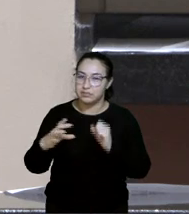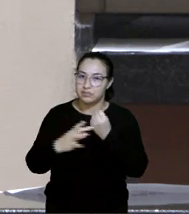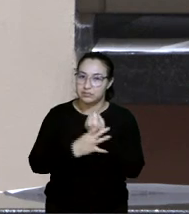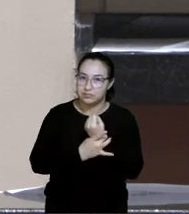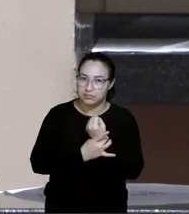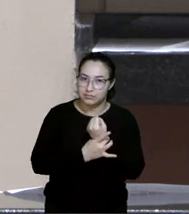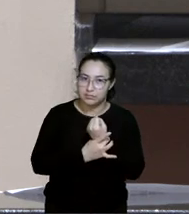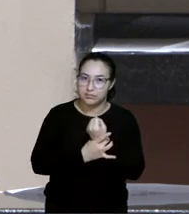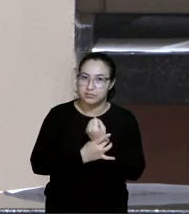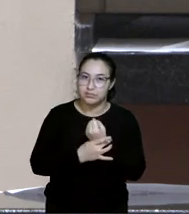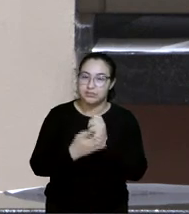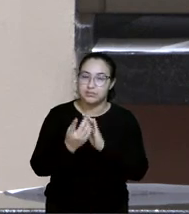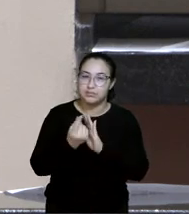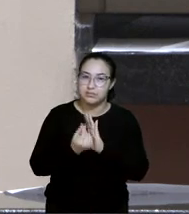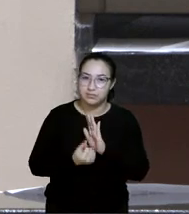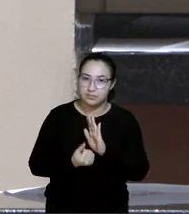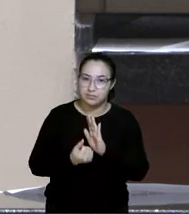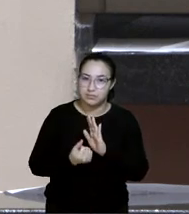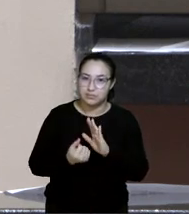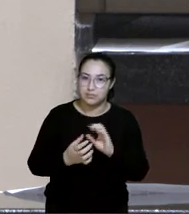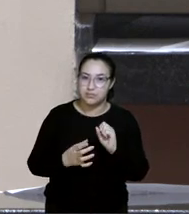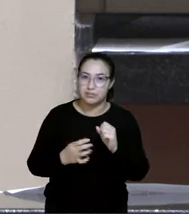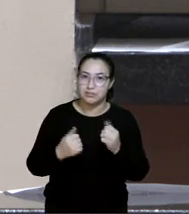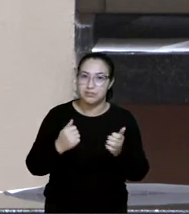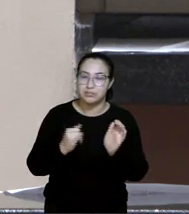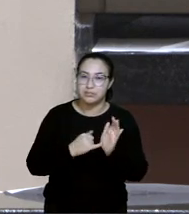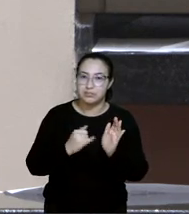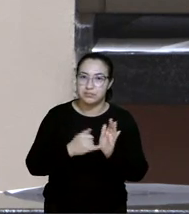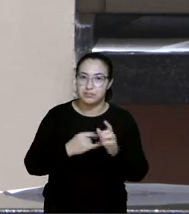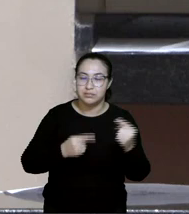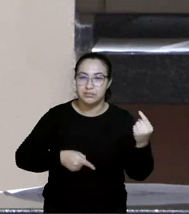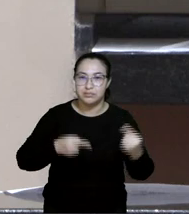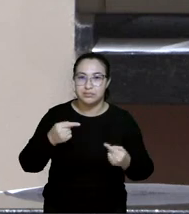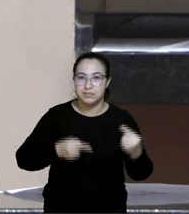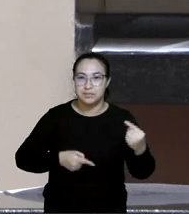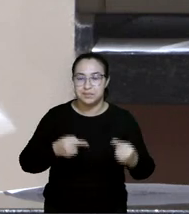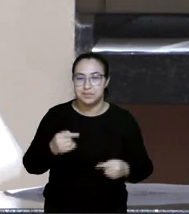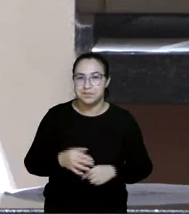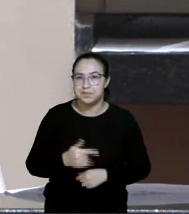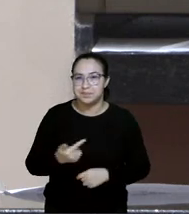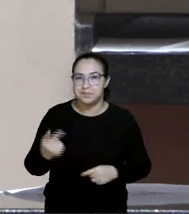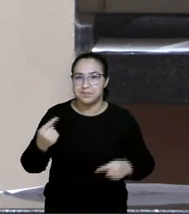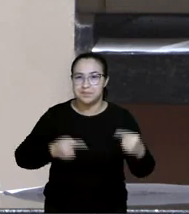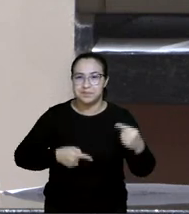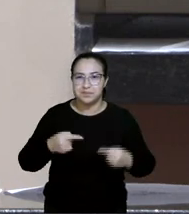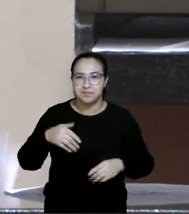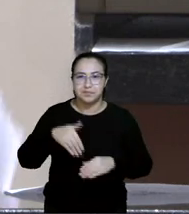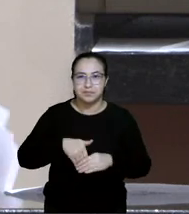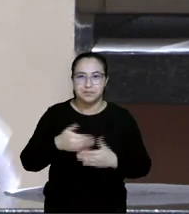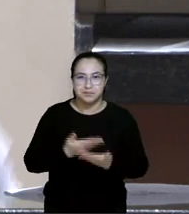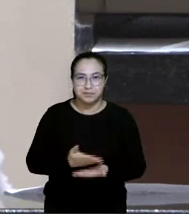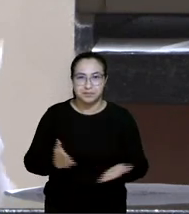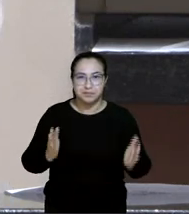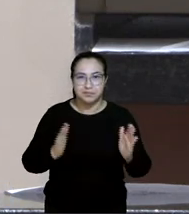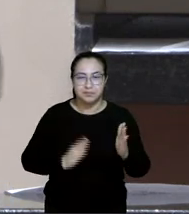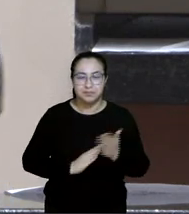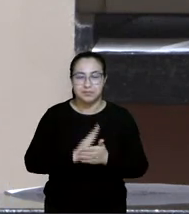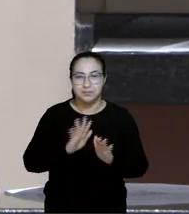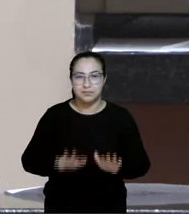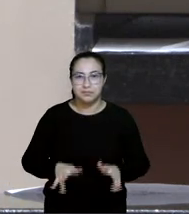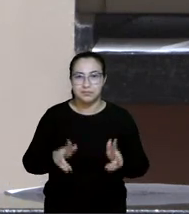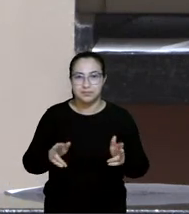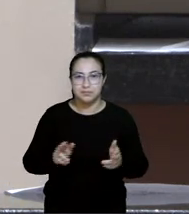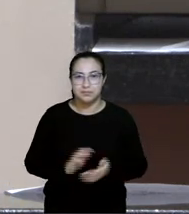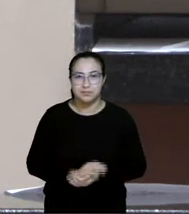Comissão de Finanças e Tributação, relatoria deputado Antídio Lunelli, em discussão. Não havendo quem queira discutir em votação, deputados que aprovam permaneçam